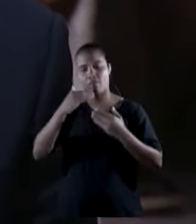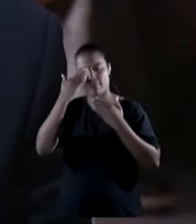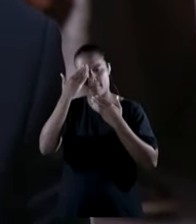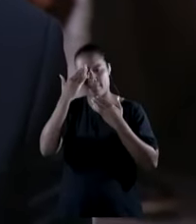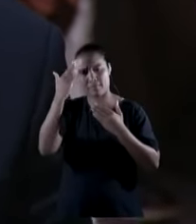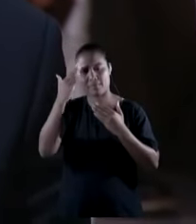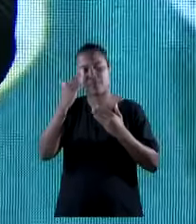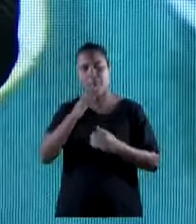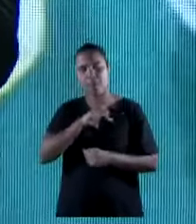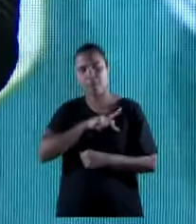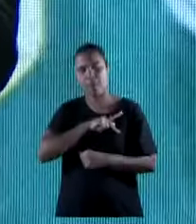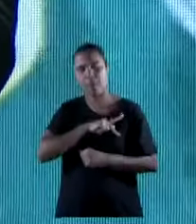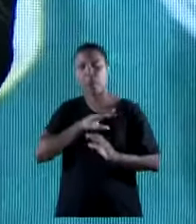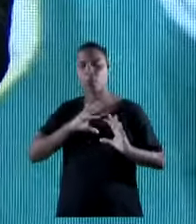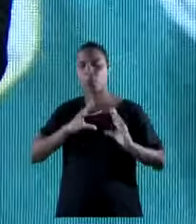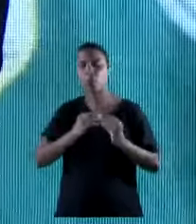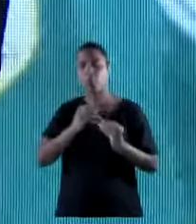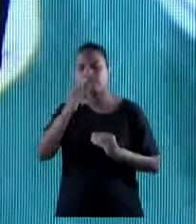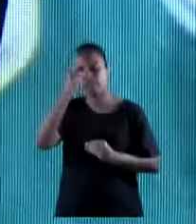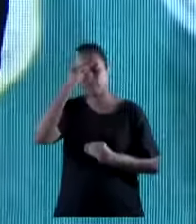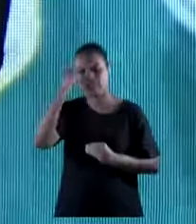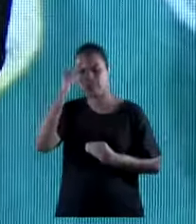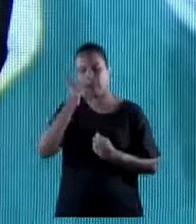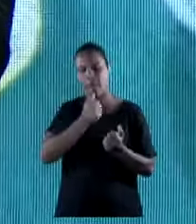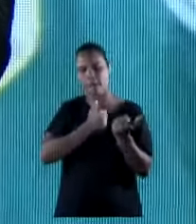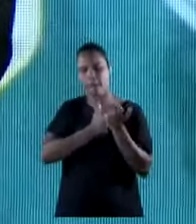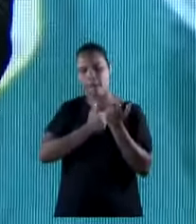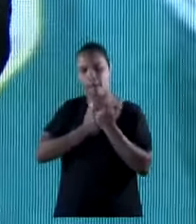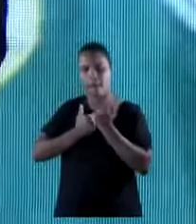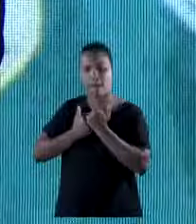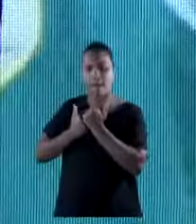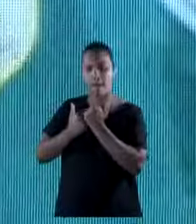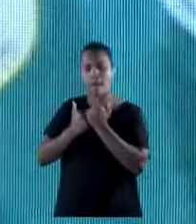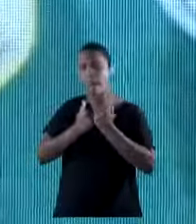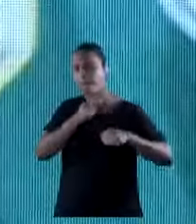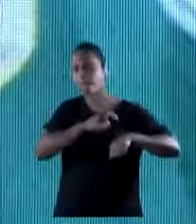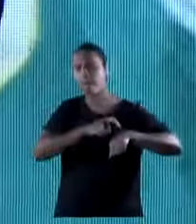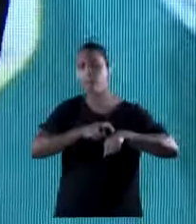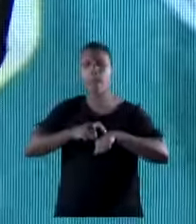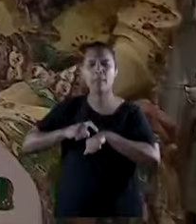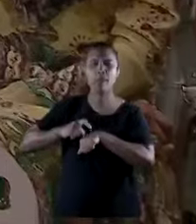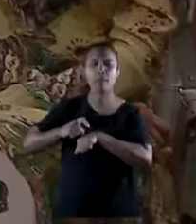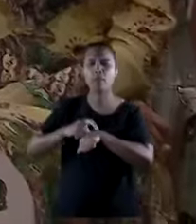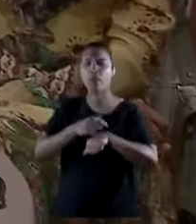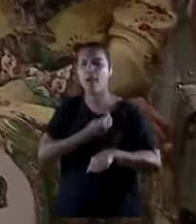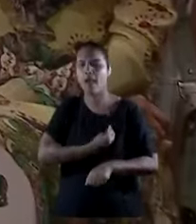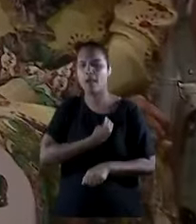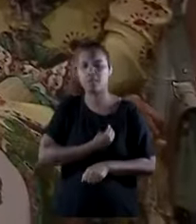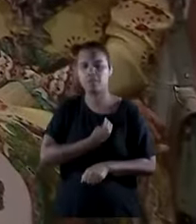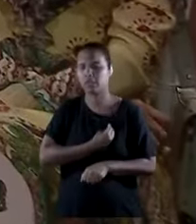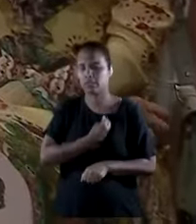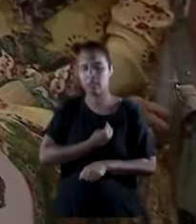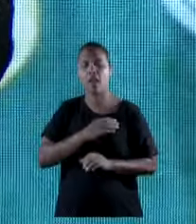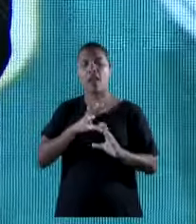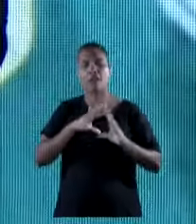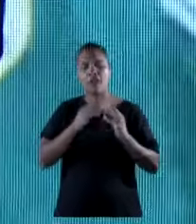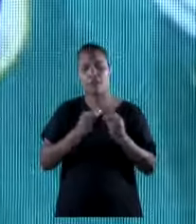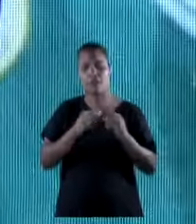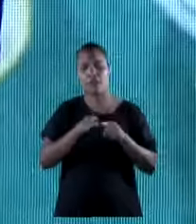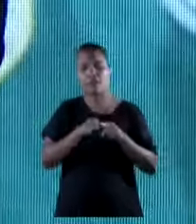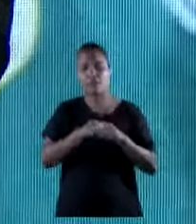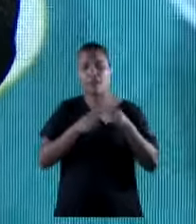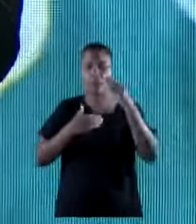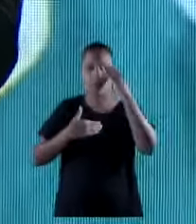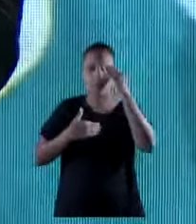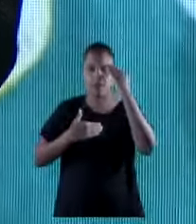Palmeiras, a todas as pessoas que esteve realmente do meu lado, em todos os meus momentos, minha família, novamente, todo o